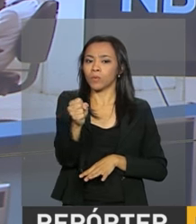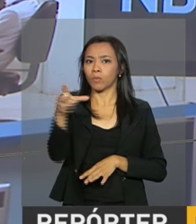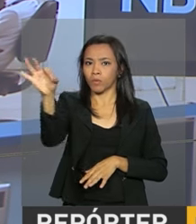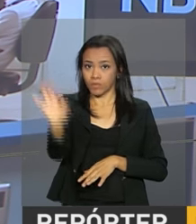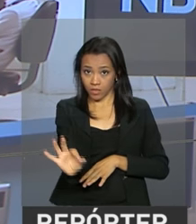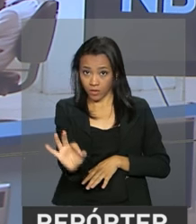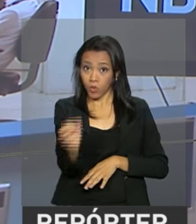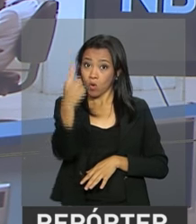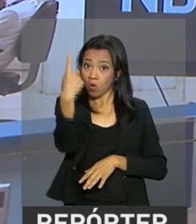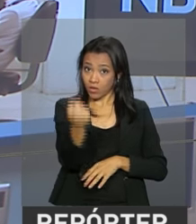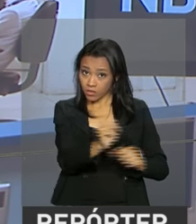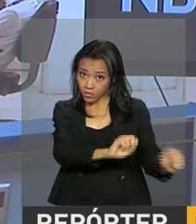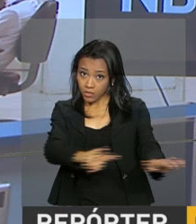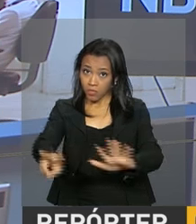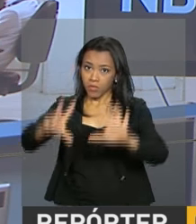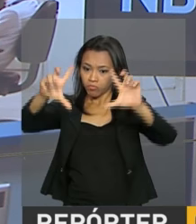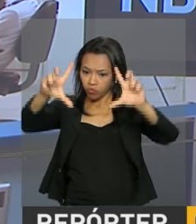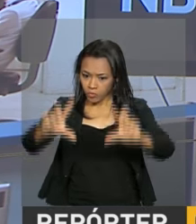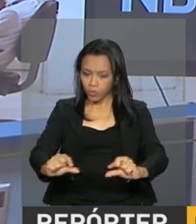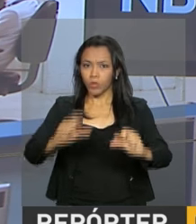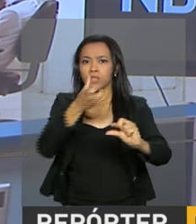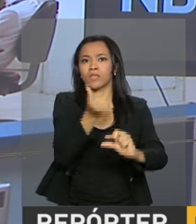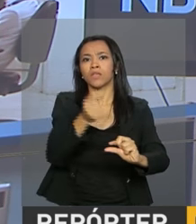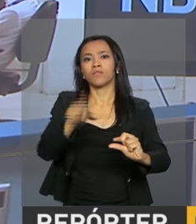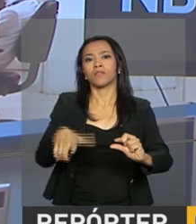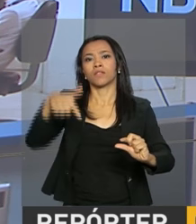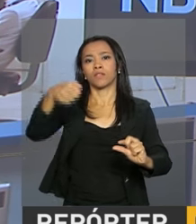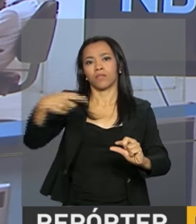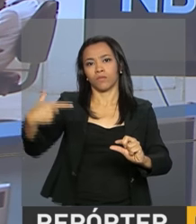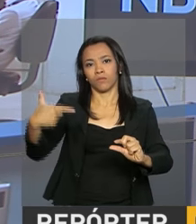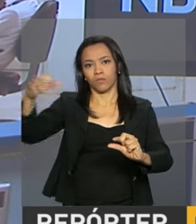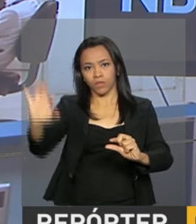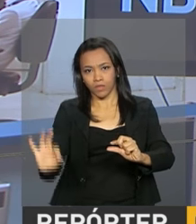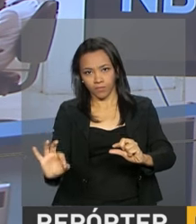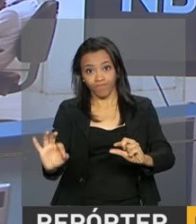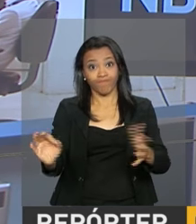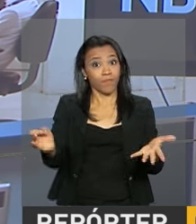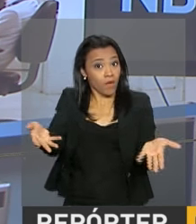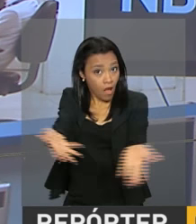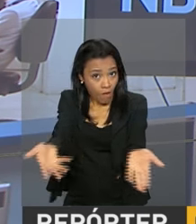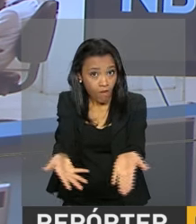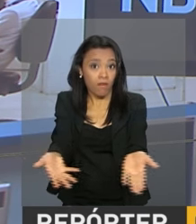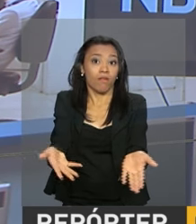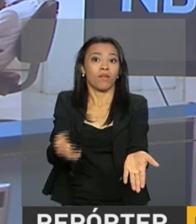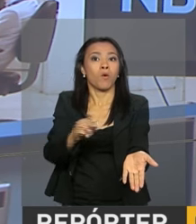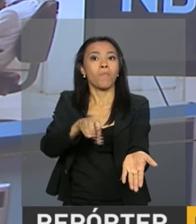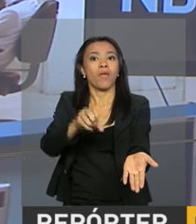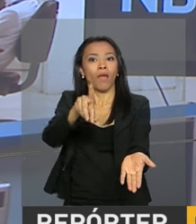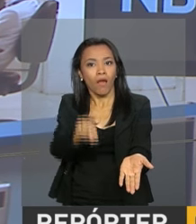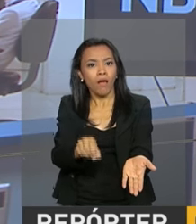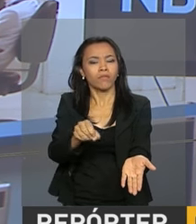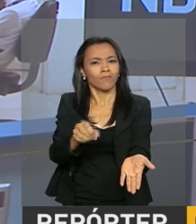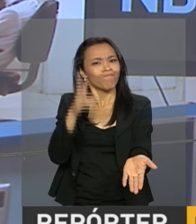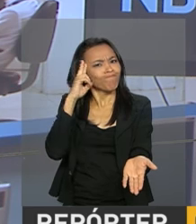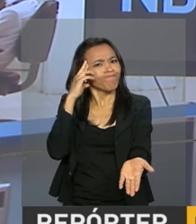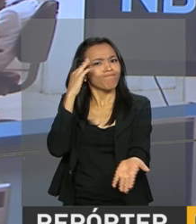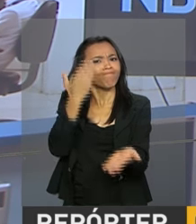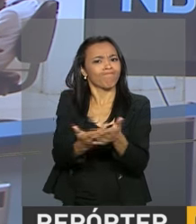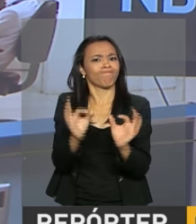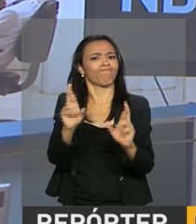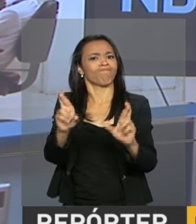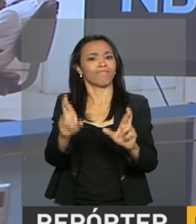há uma semana a estimativa caiu para 6,72 por cento agora o mercado financeiro acredita que a inflação